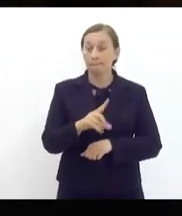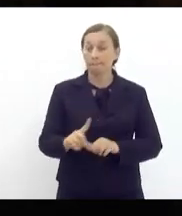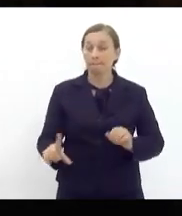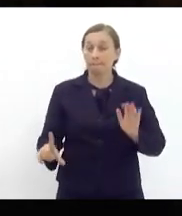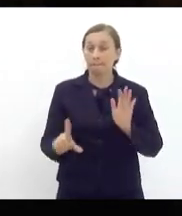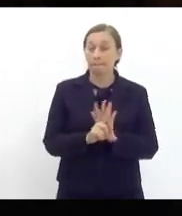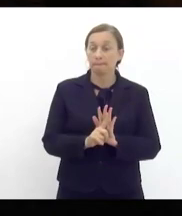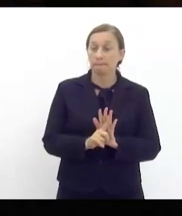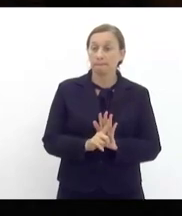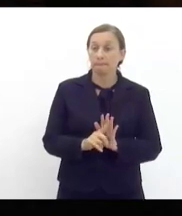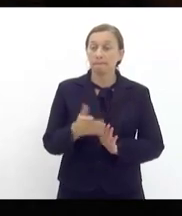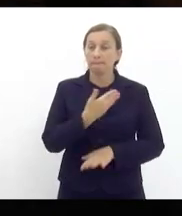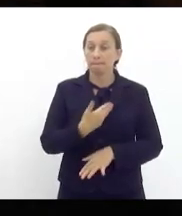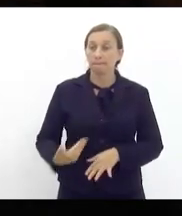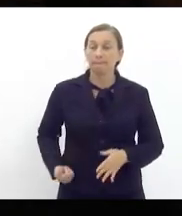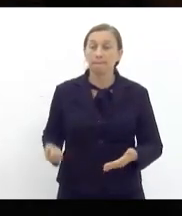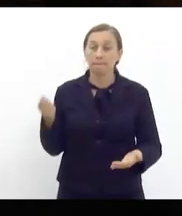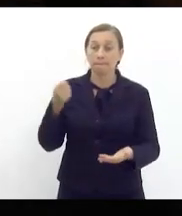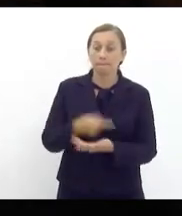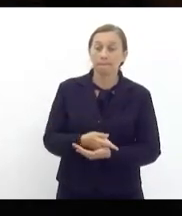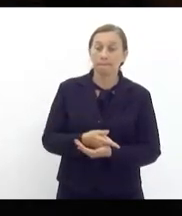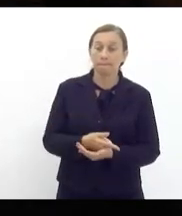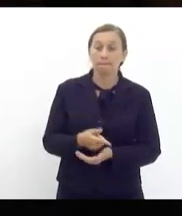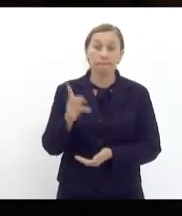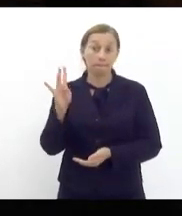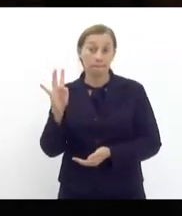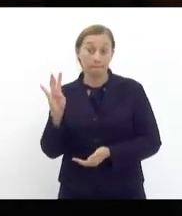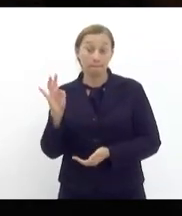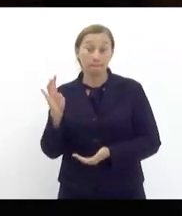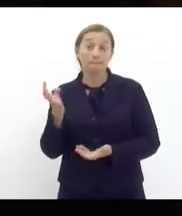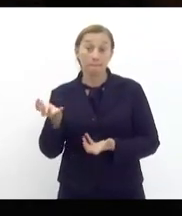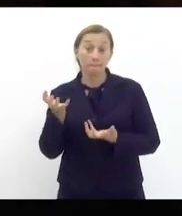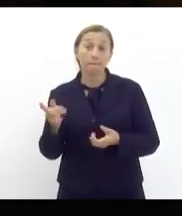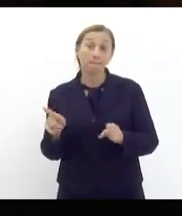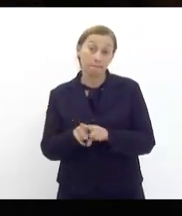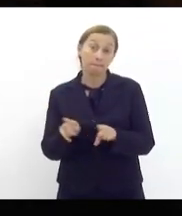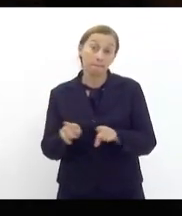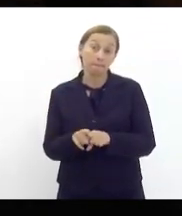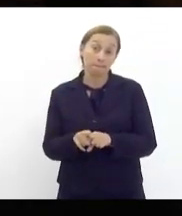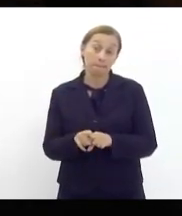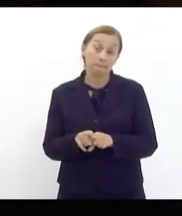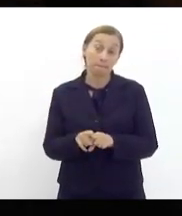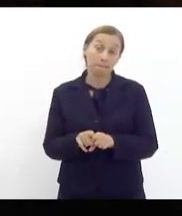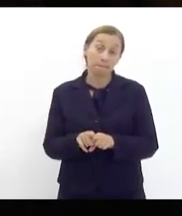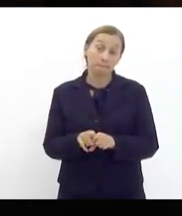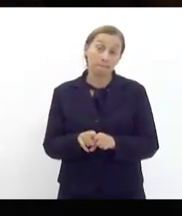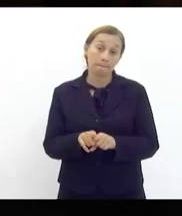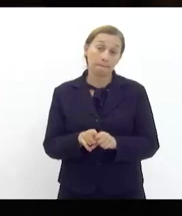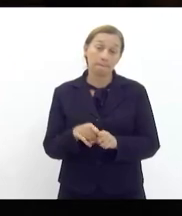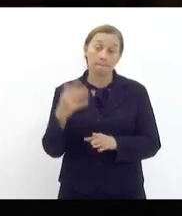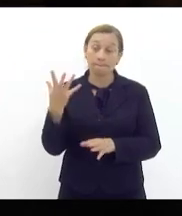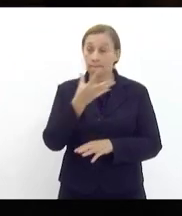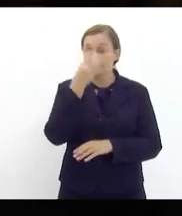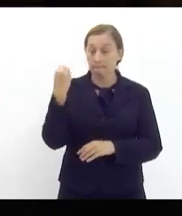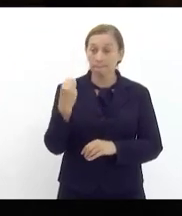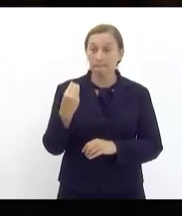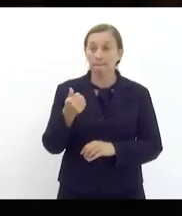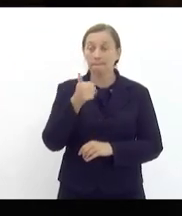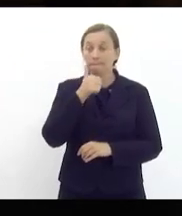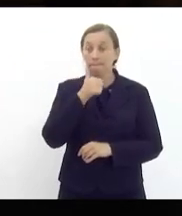para que o governador pague essas viúvas porque está querendo também inviabilizar a vida dessas mulheres que tiveram seus